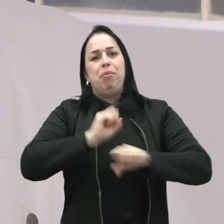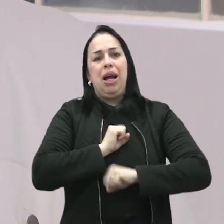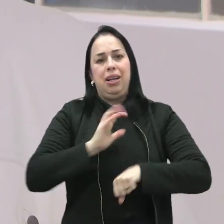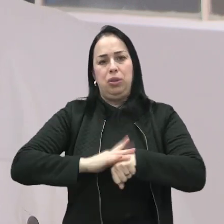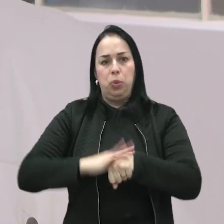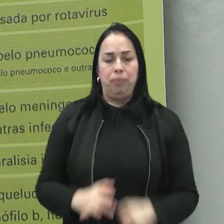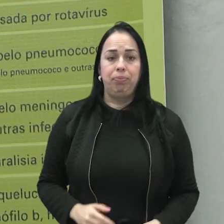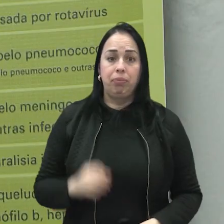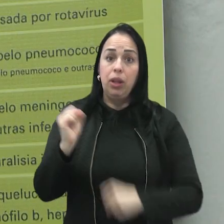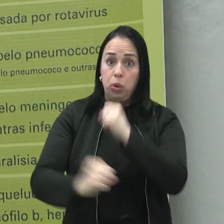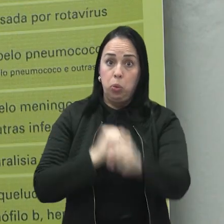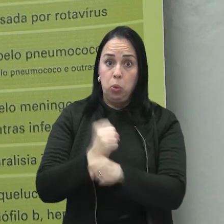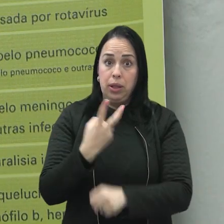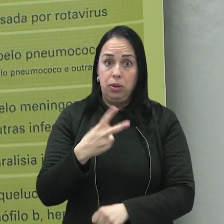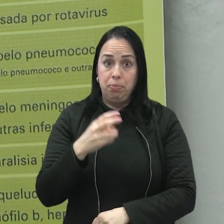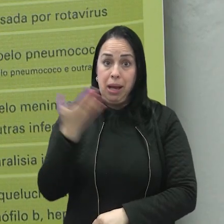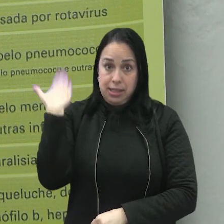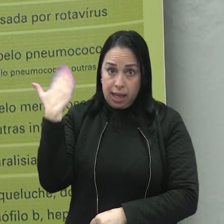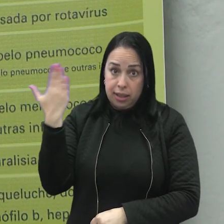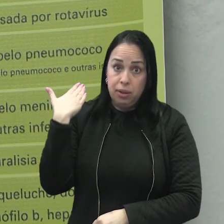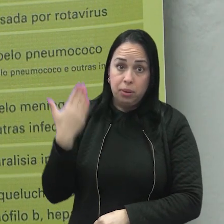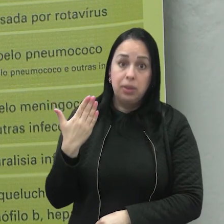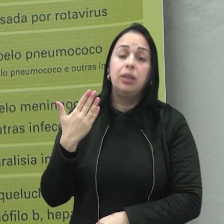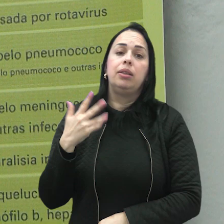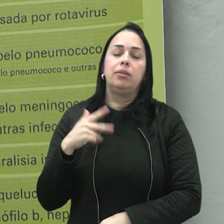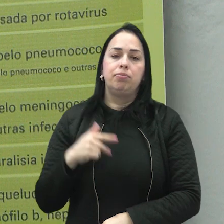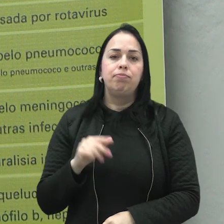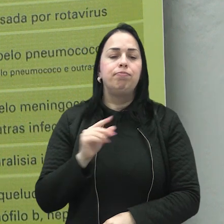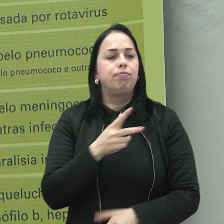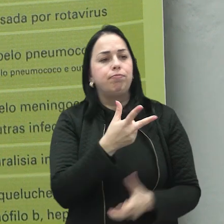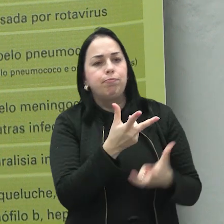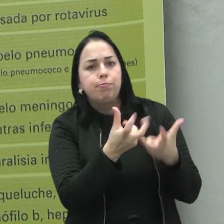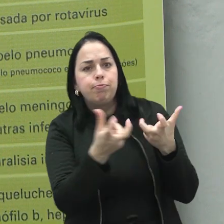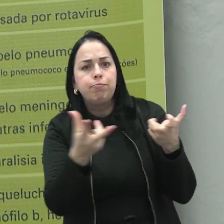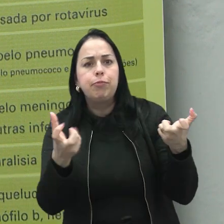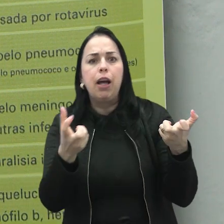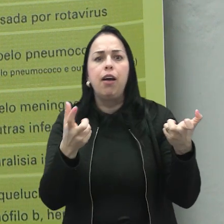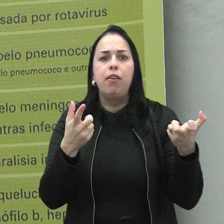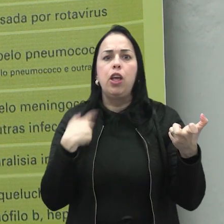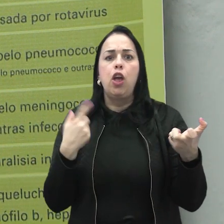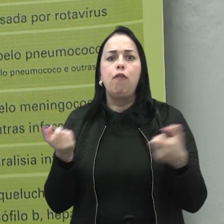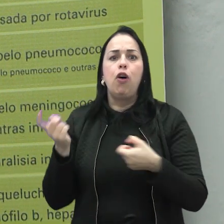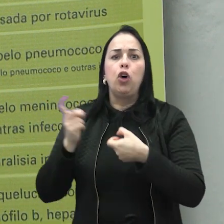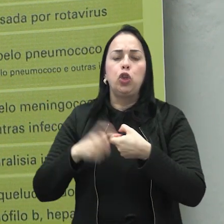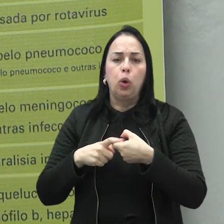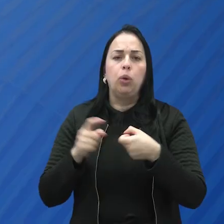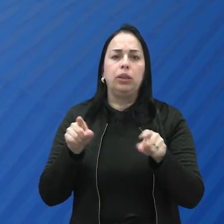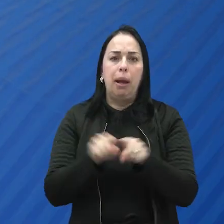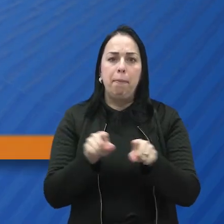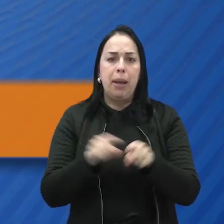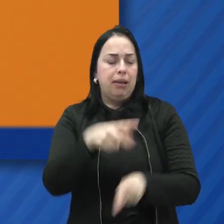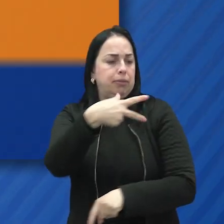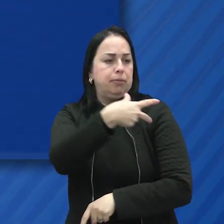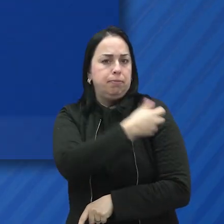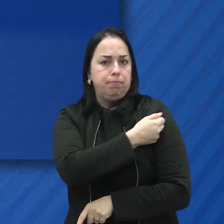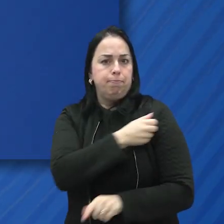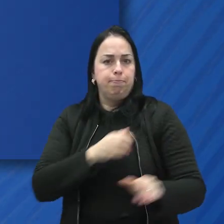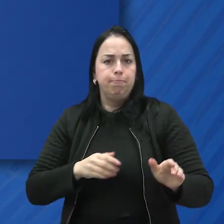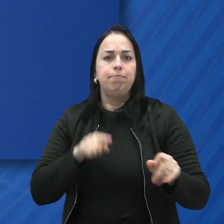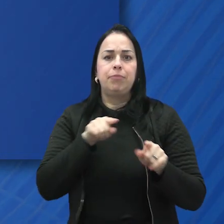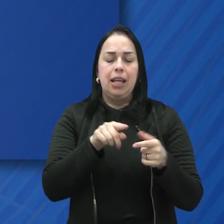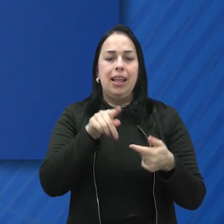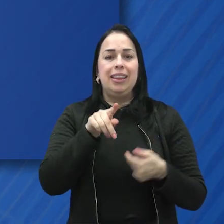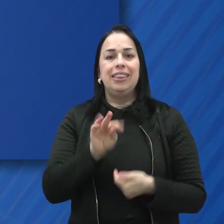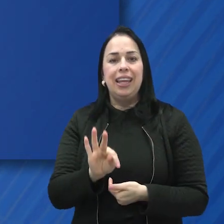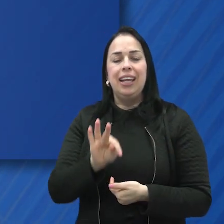vão adoecer. Em 2024, parte das coberturas foi retomada, com aumento nas